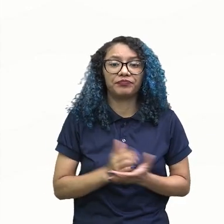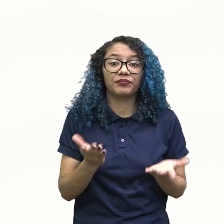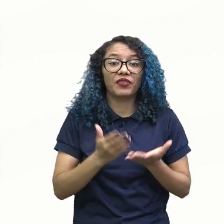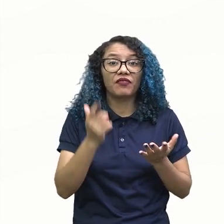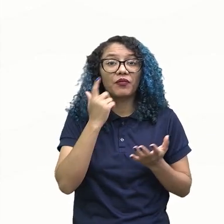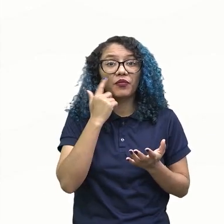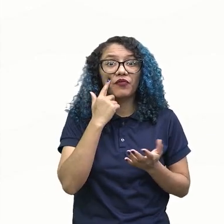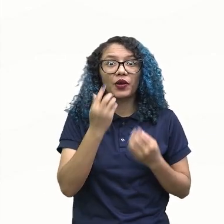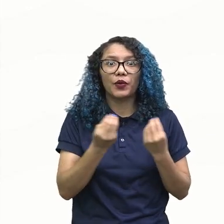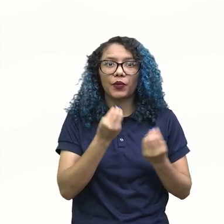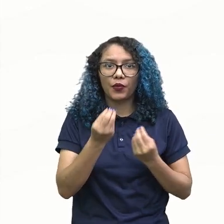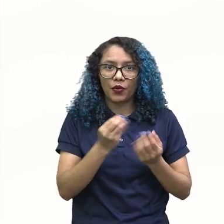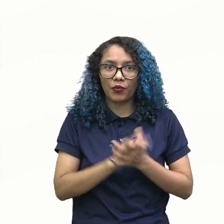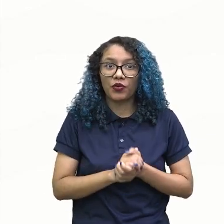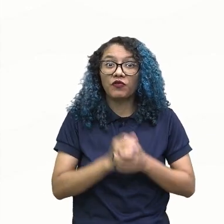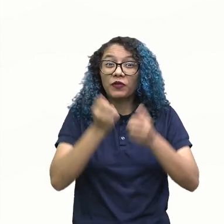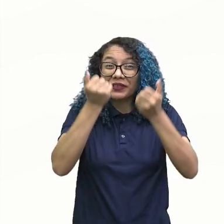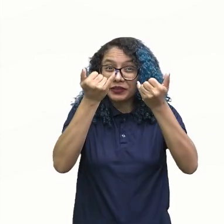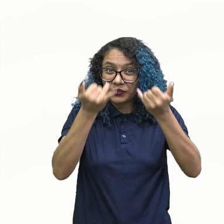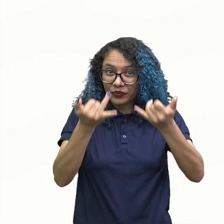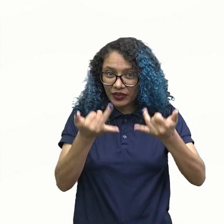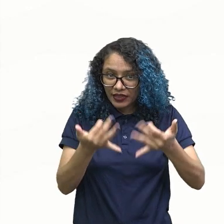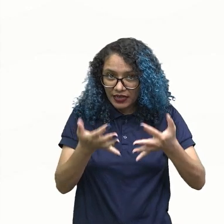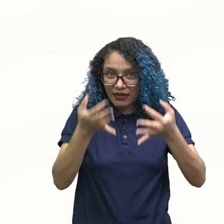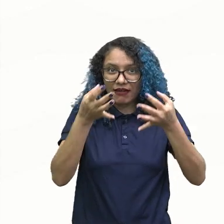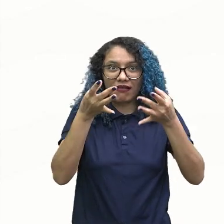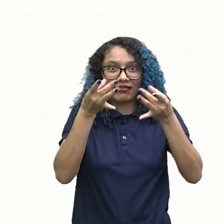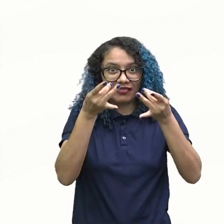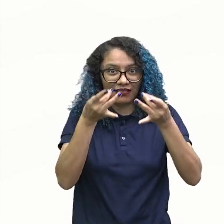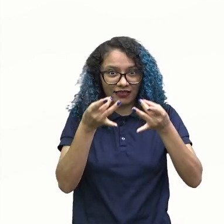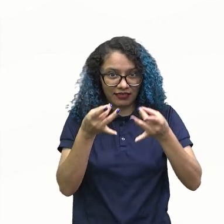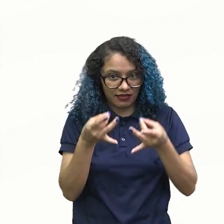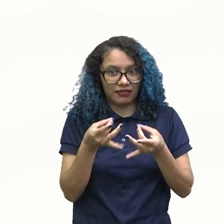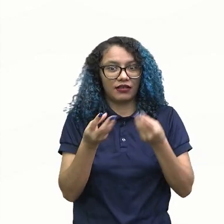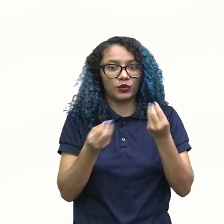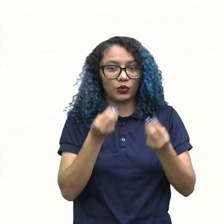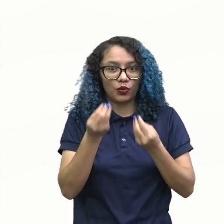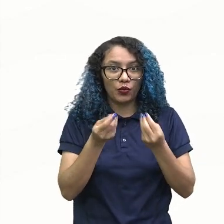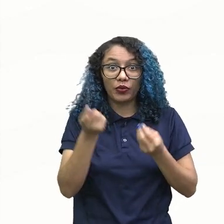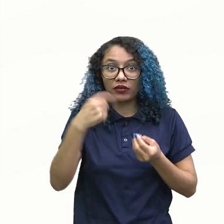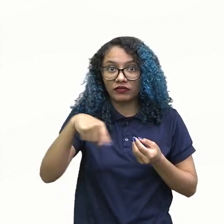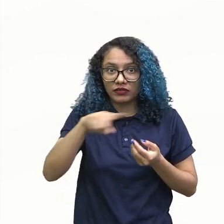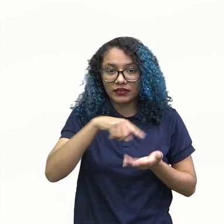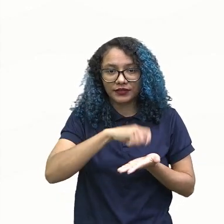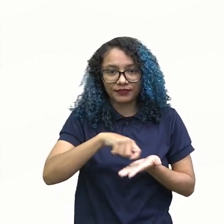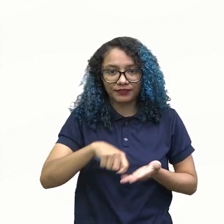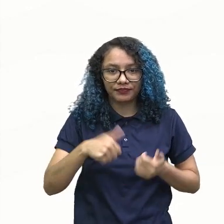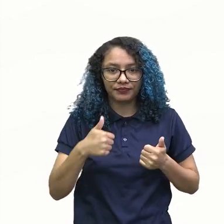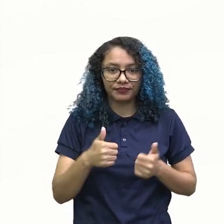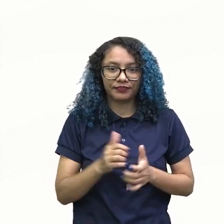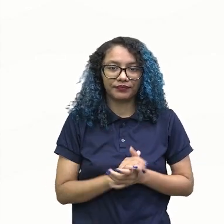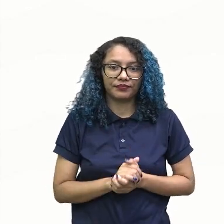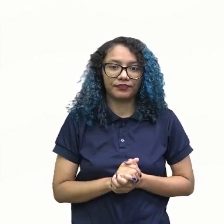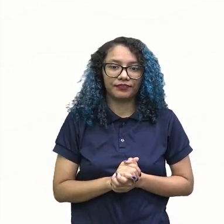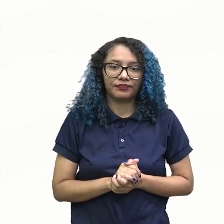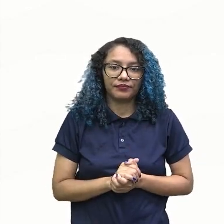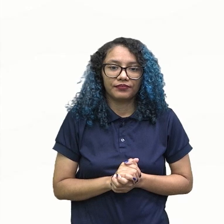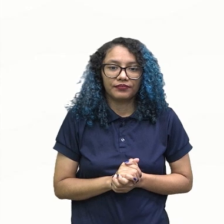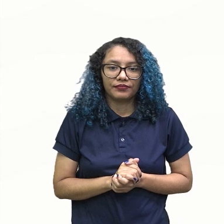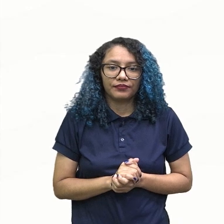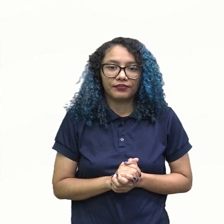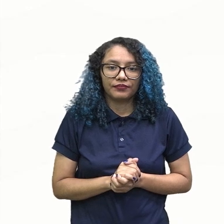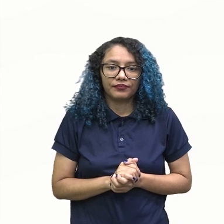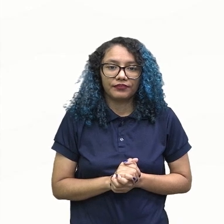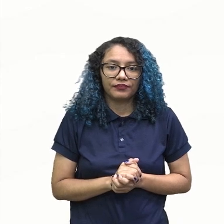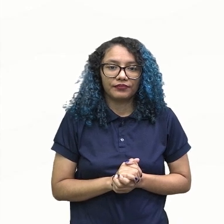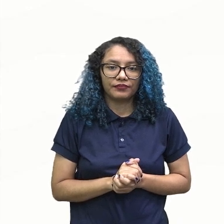traduzir isso para você, para que você entenda e para que você possa fazer aí a devida anotação. Então, a primeira observação, quando